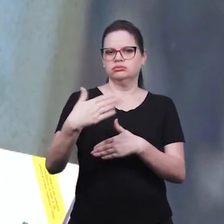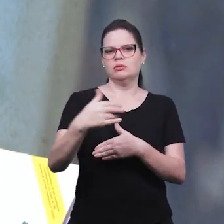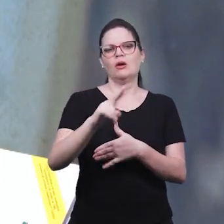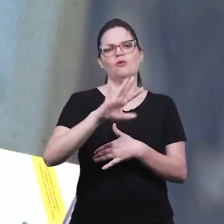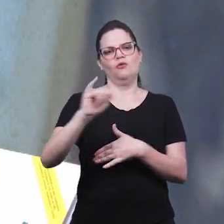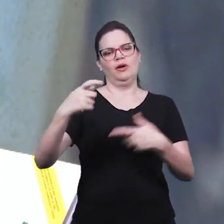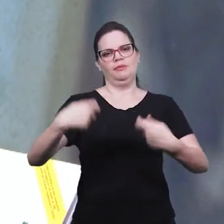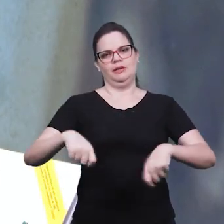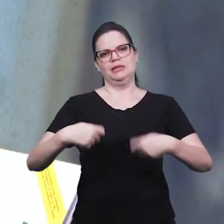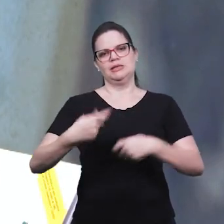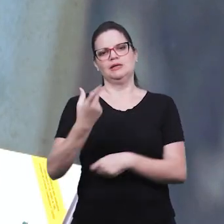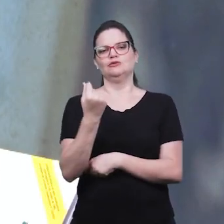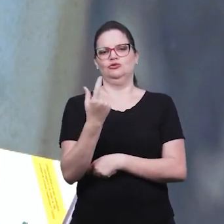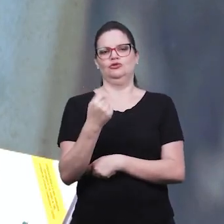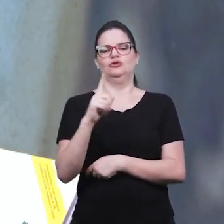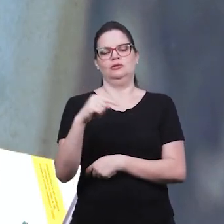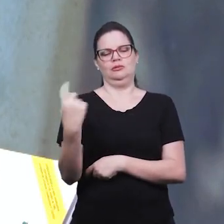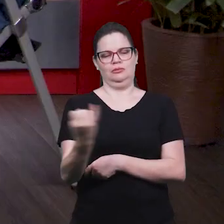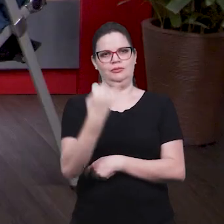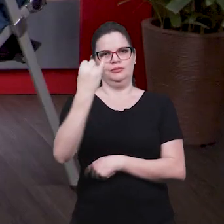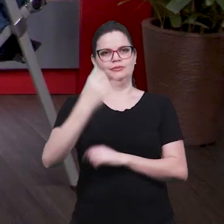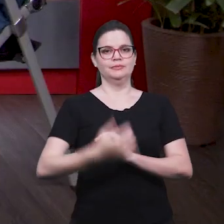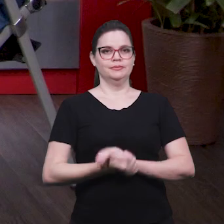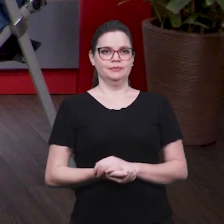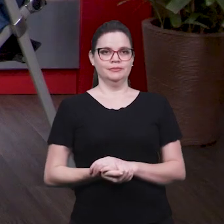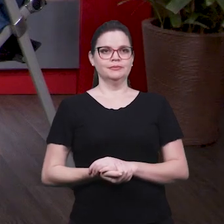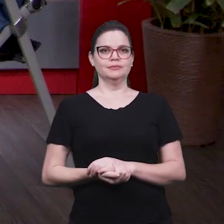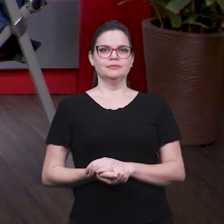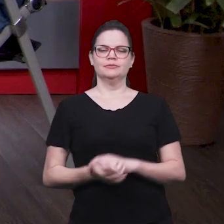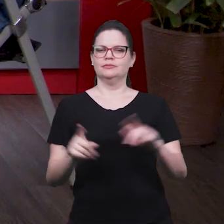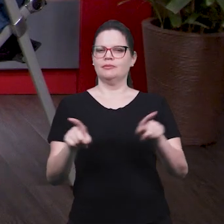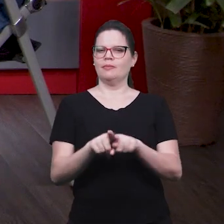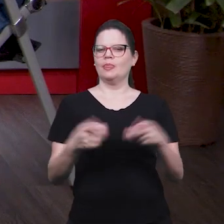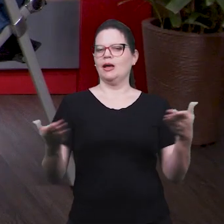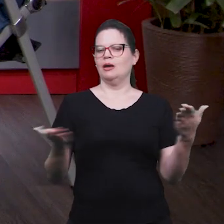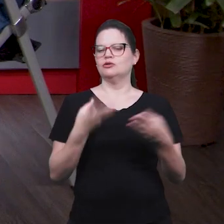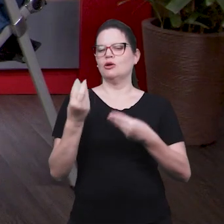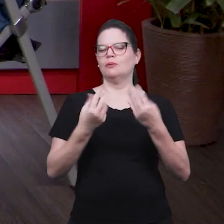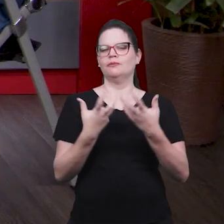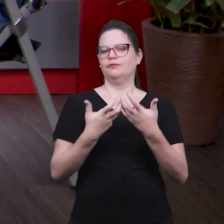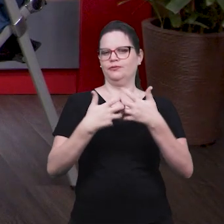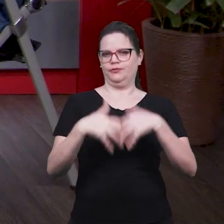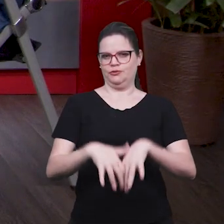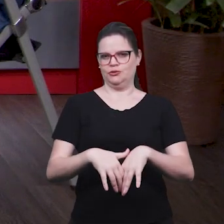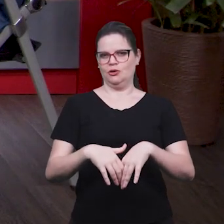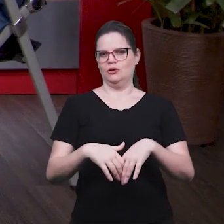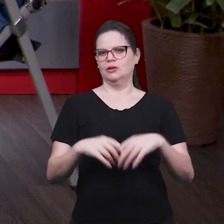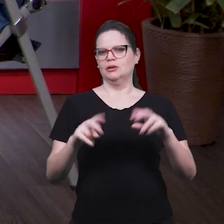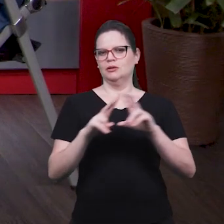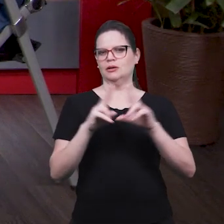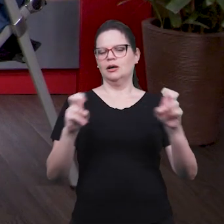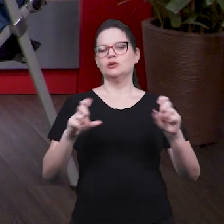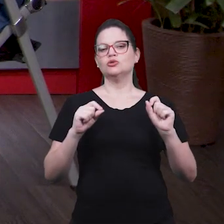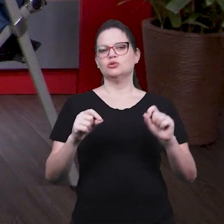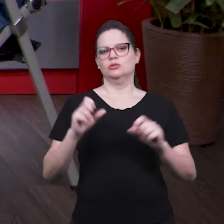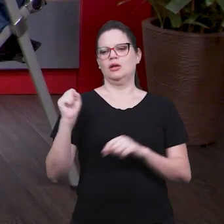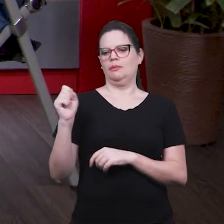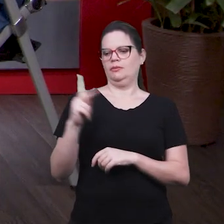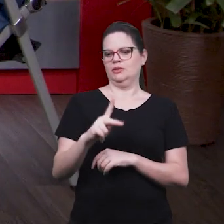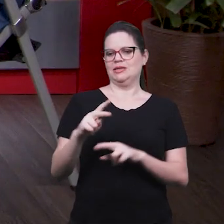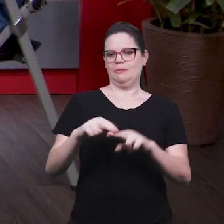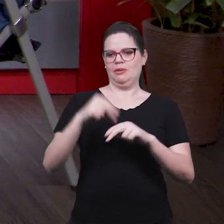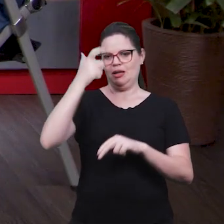algum tempo você vai precisar desse recurso, claro. Isso é muito importante. E hoje, como que funciona, doutora Juliana? Como que funciona a